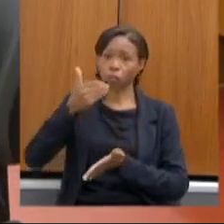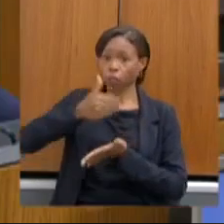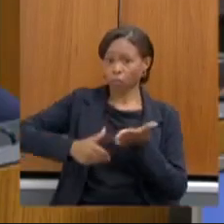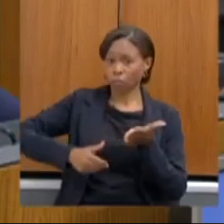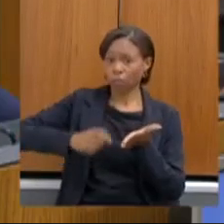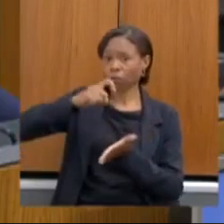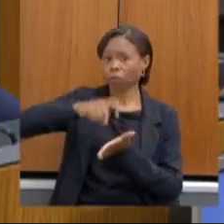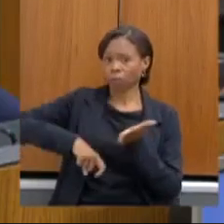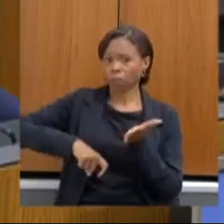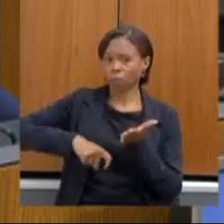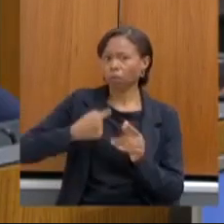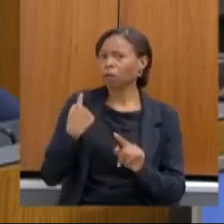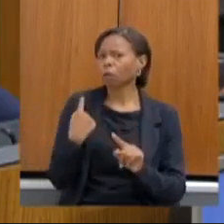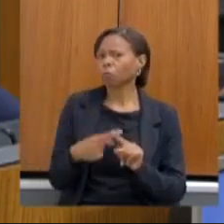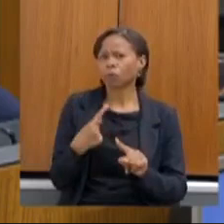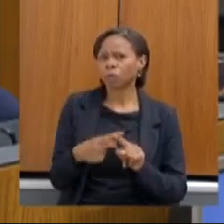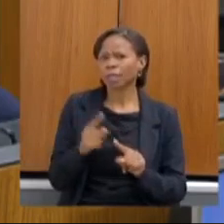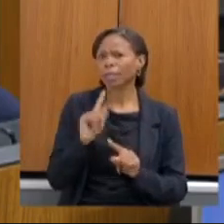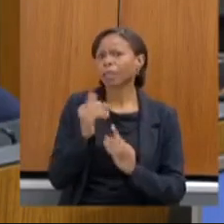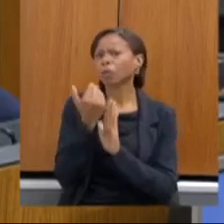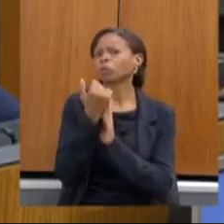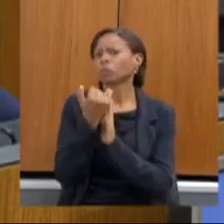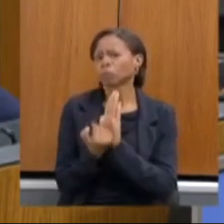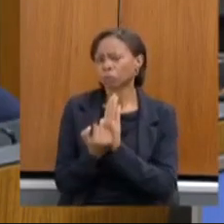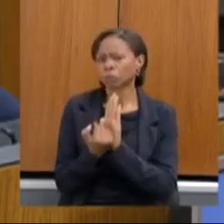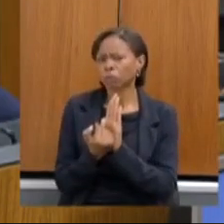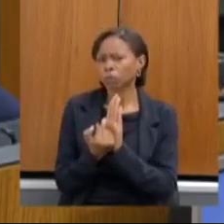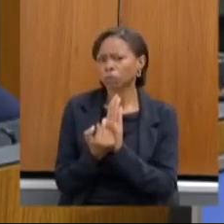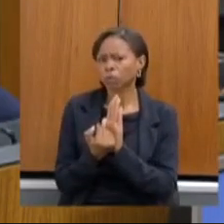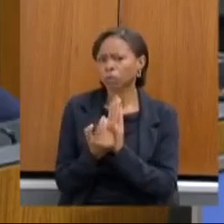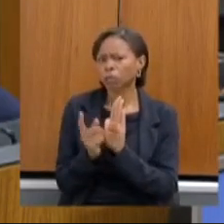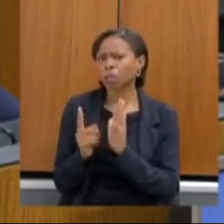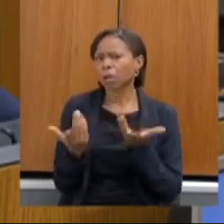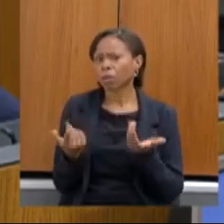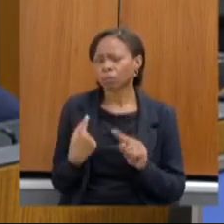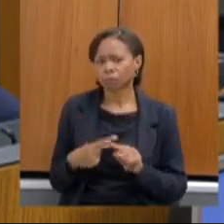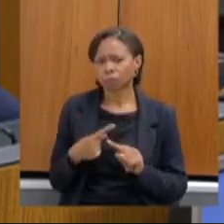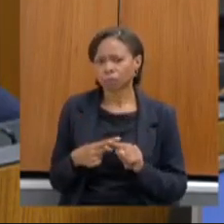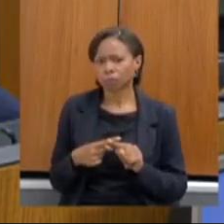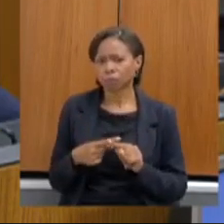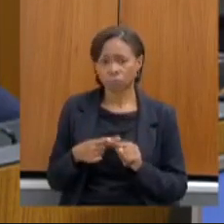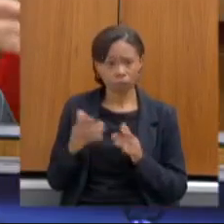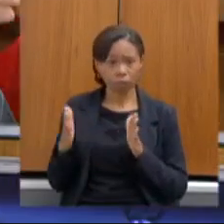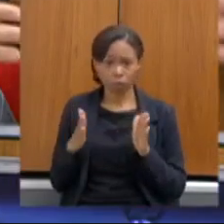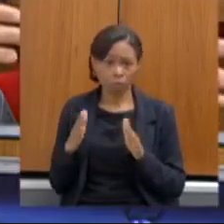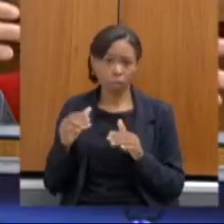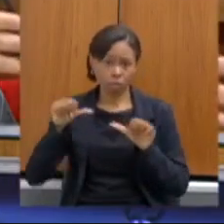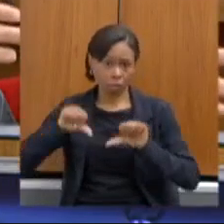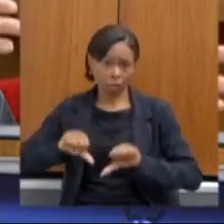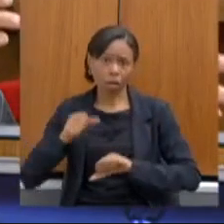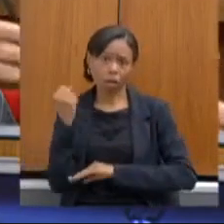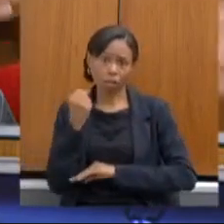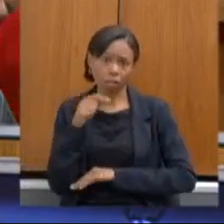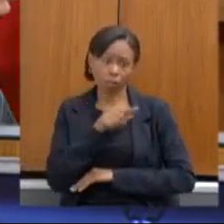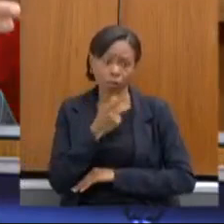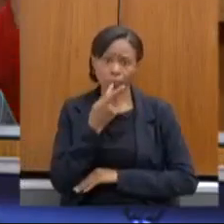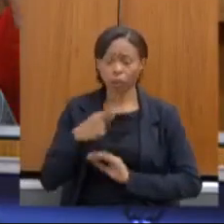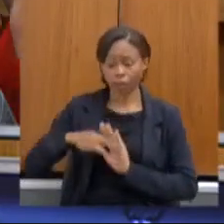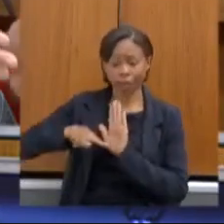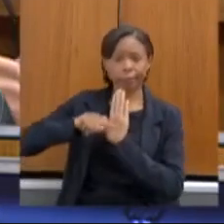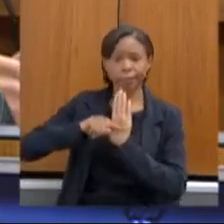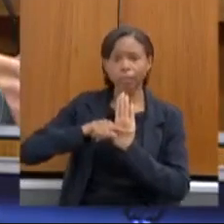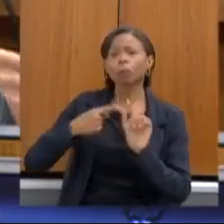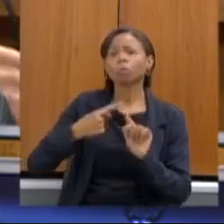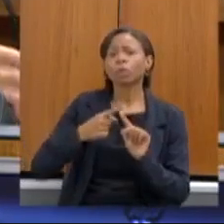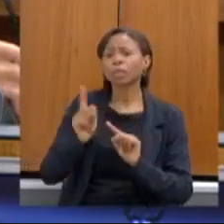fiscal o que que não diminui um pouco porque que e a crise que o seu acabou de registrado o que será o déficit não